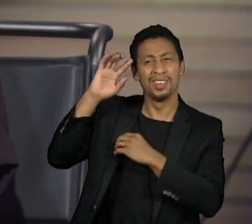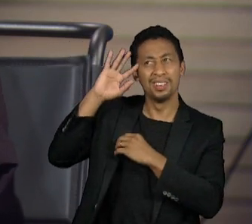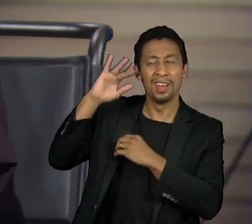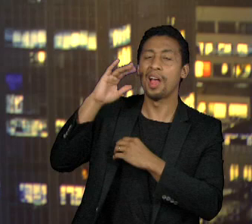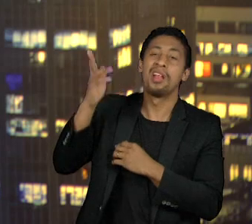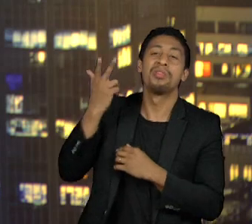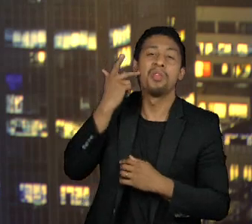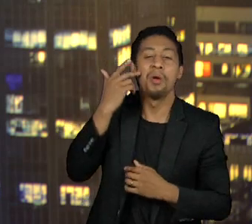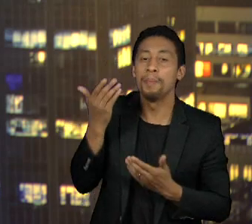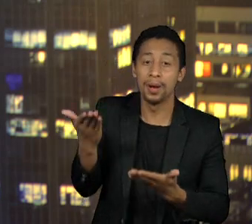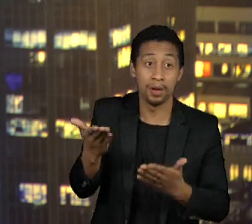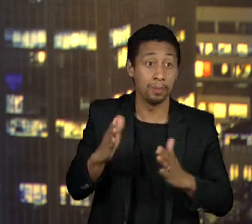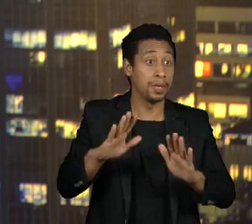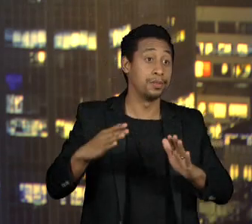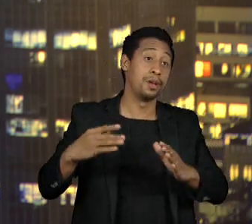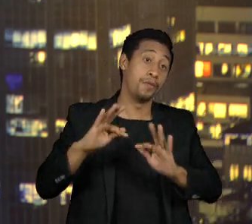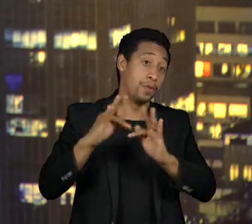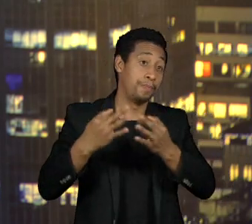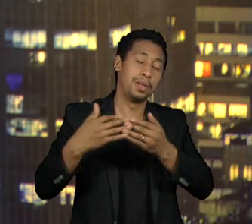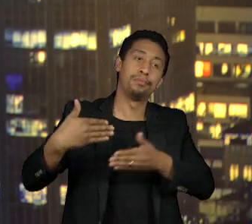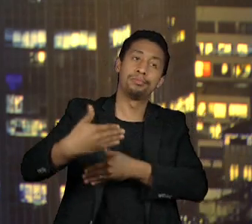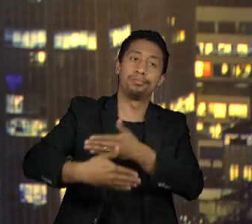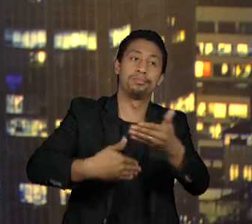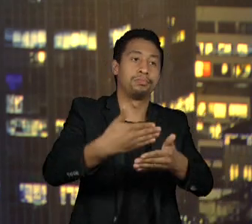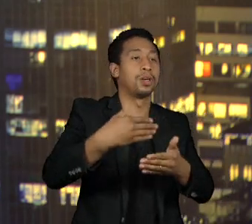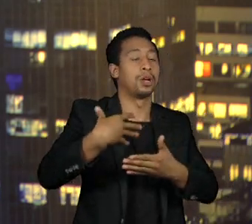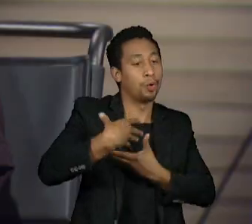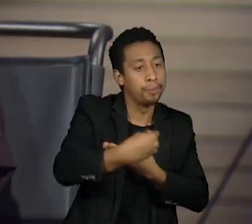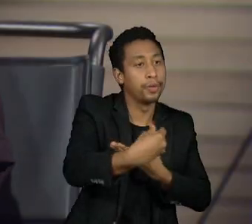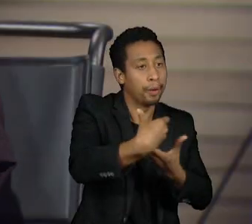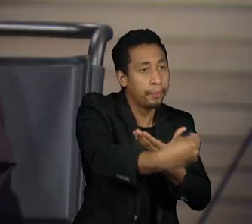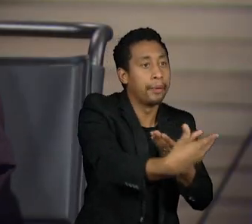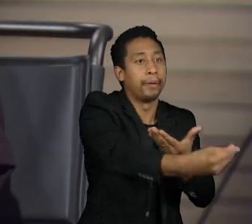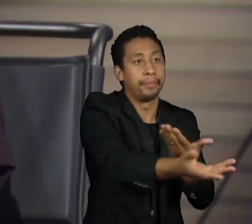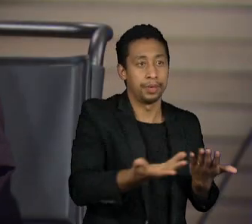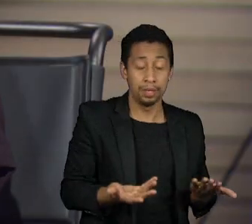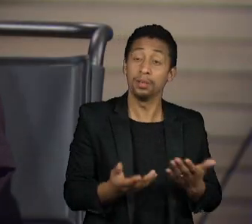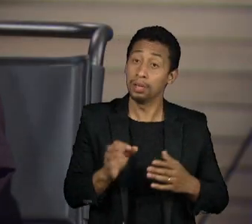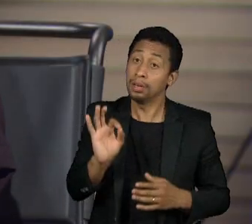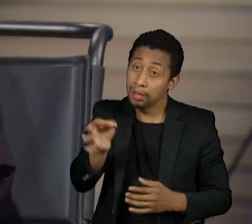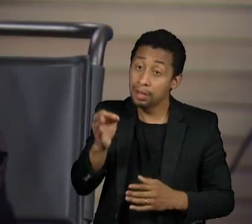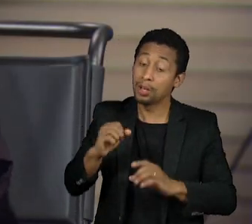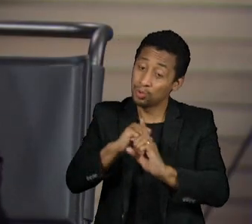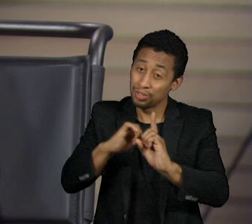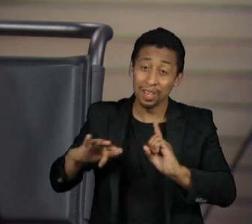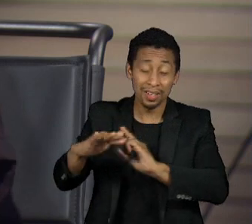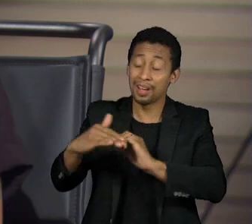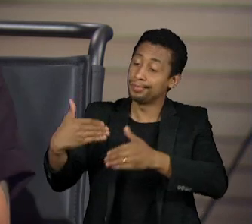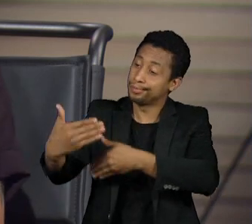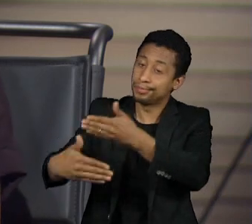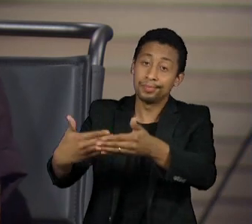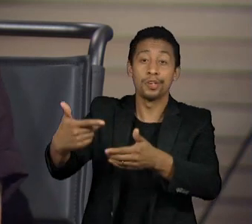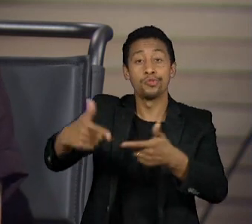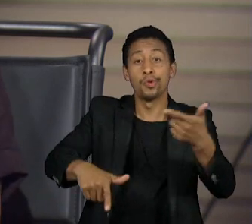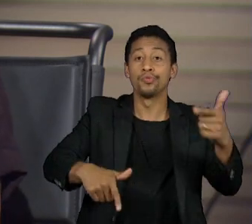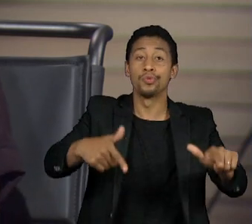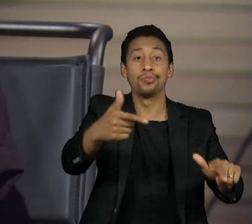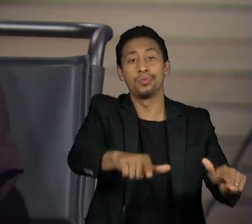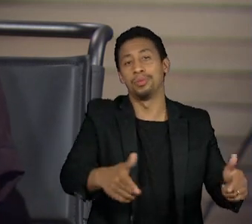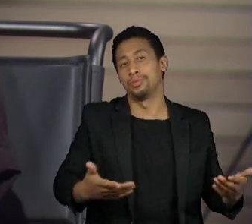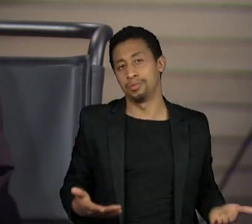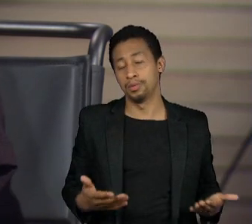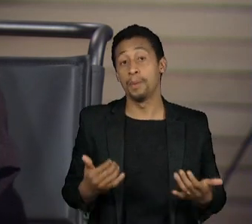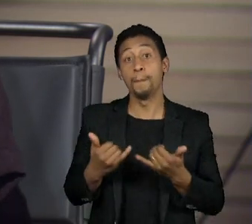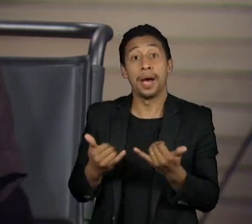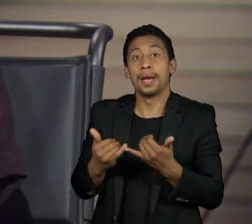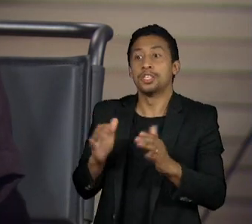as famílias reproduzem isso, né, nessa questão do vai é natural. sendo reproduzido por toda a sociedade, de que isso é o melhor que podia acontecer com ela. E a gente,